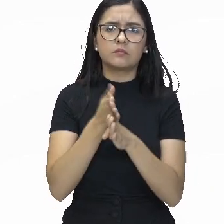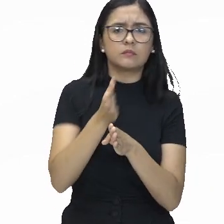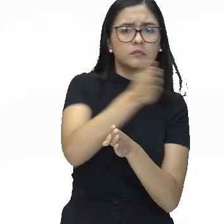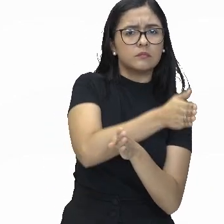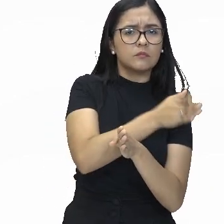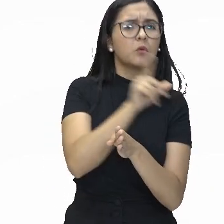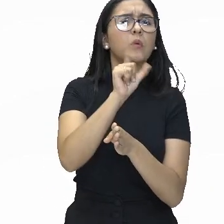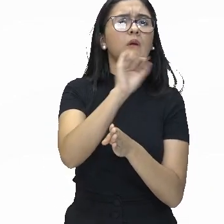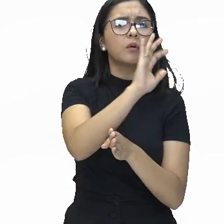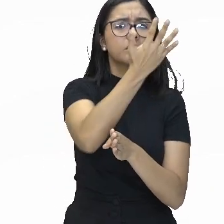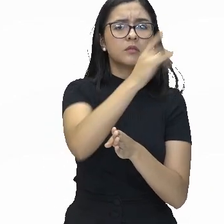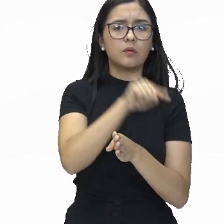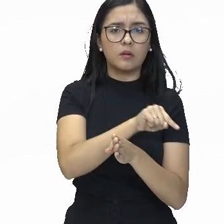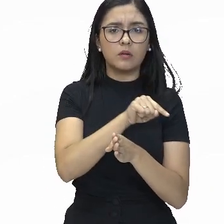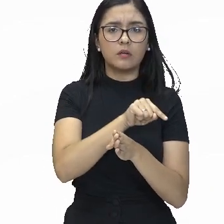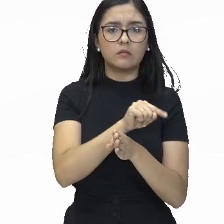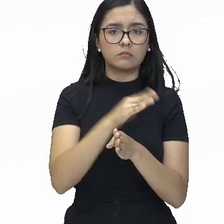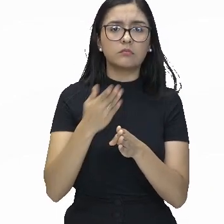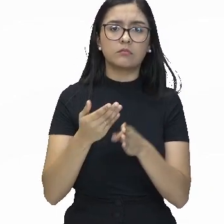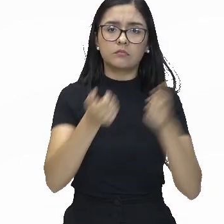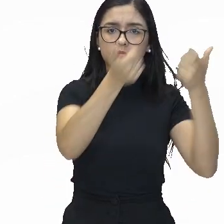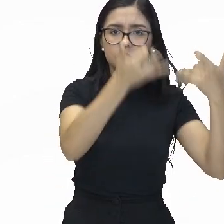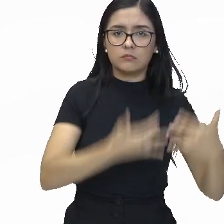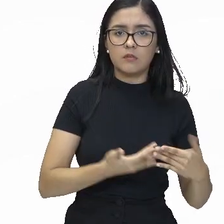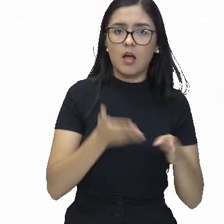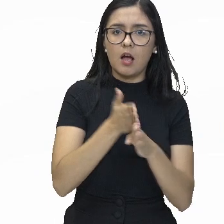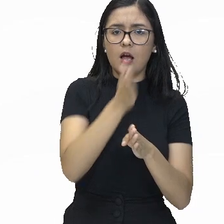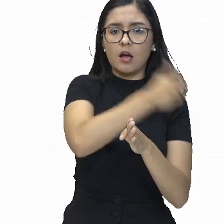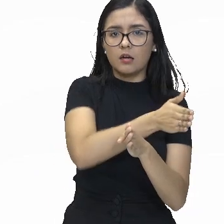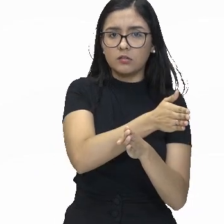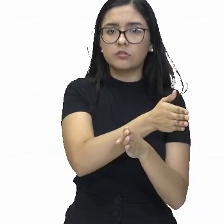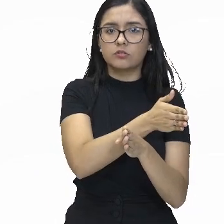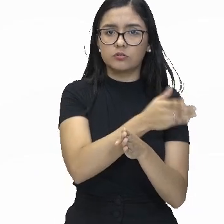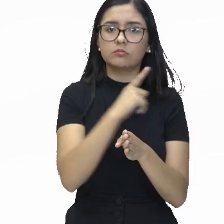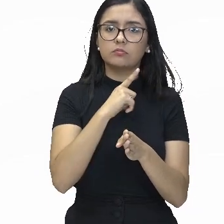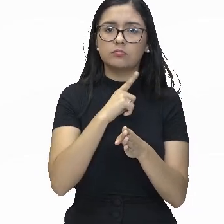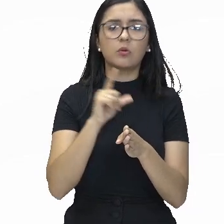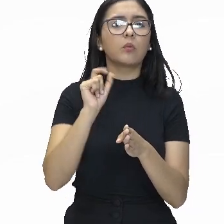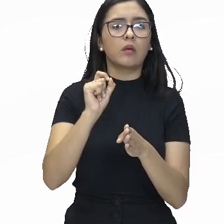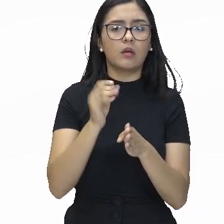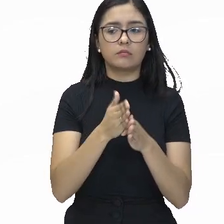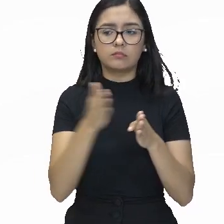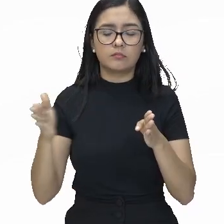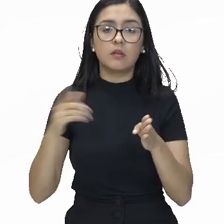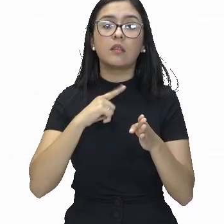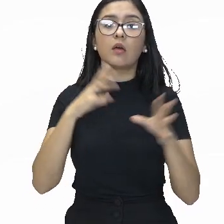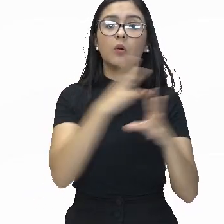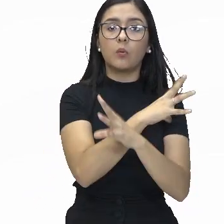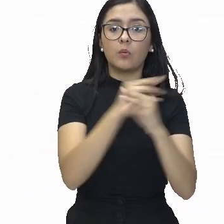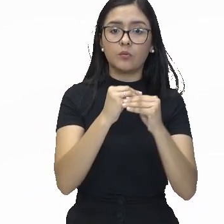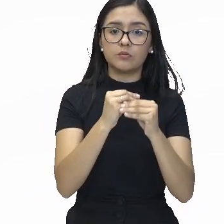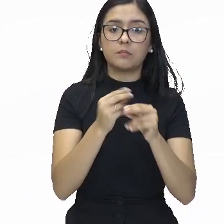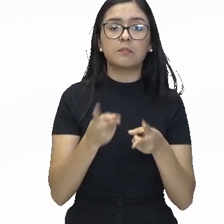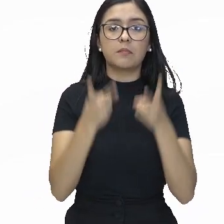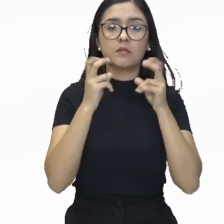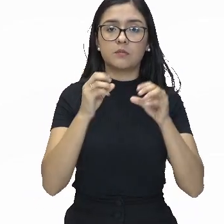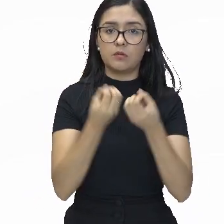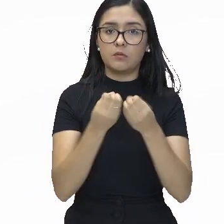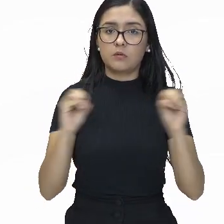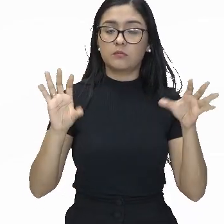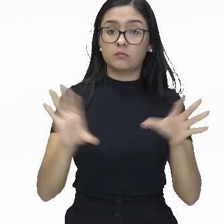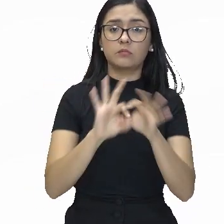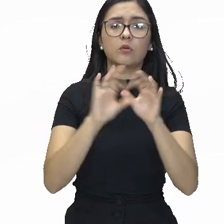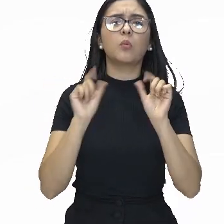né? Coisas foram ditas anteriormente. Veja que tem uma conjunção subordinativa aí. O